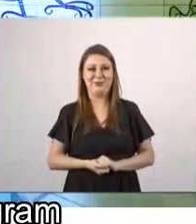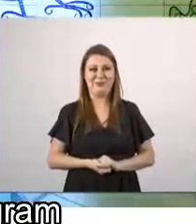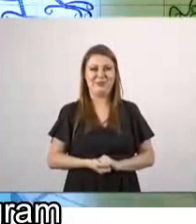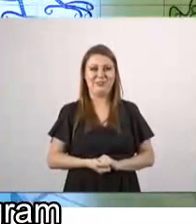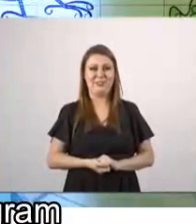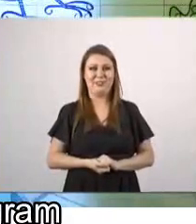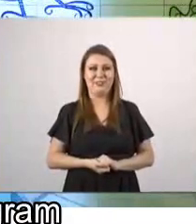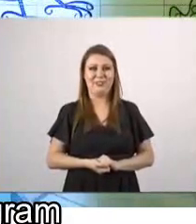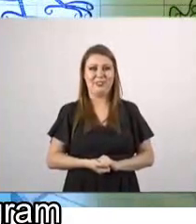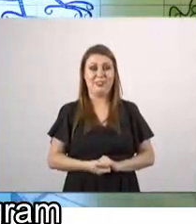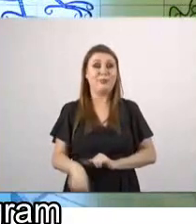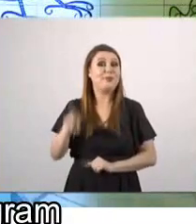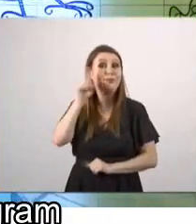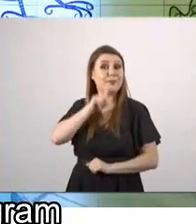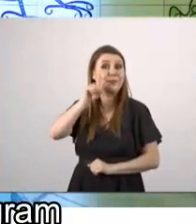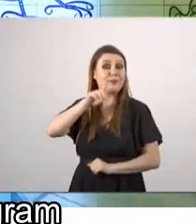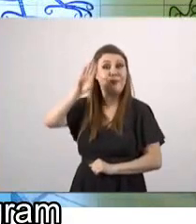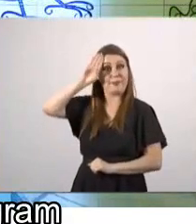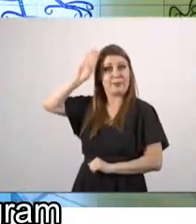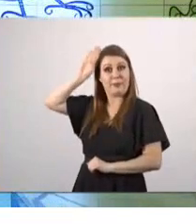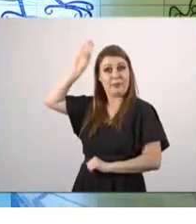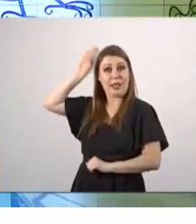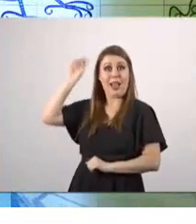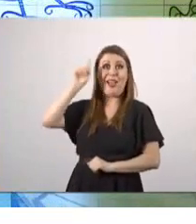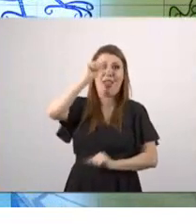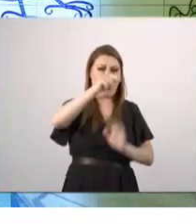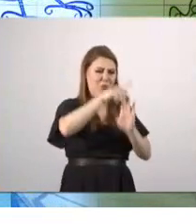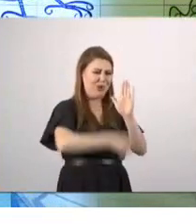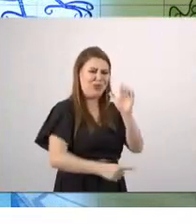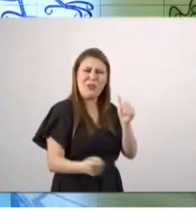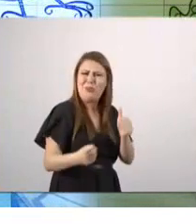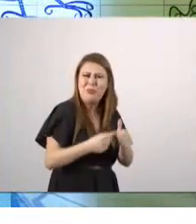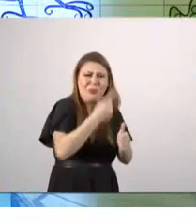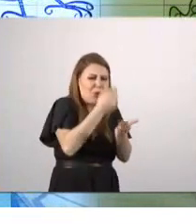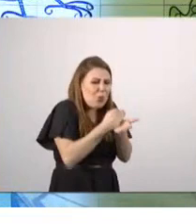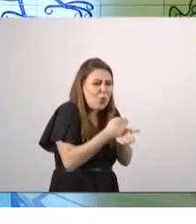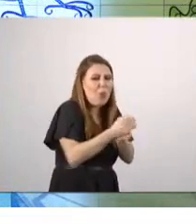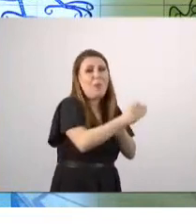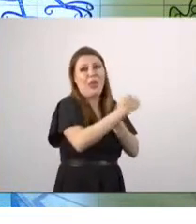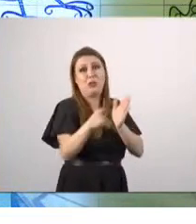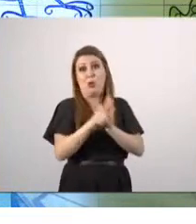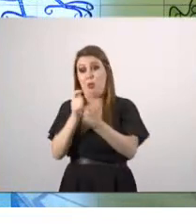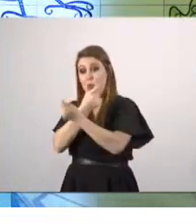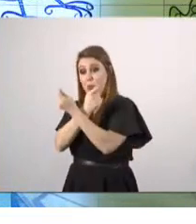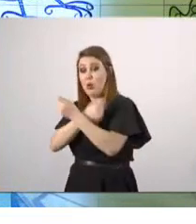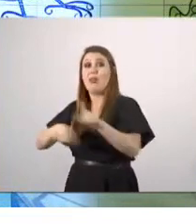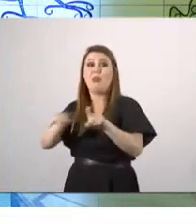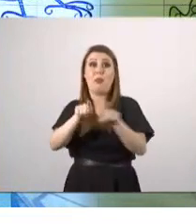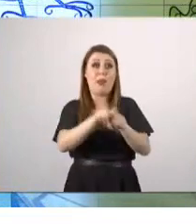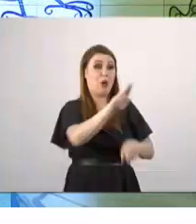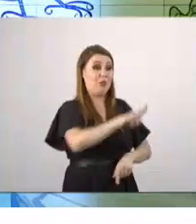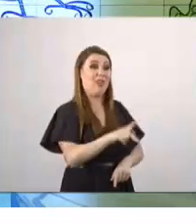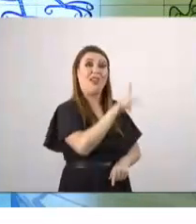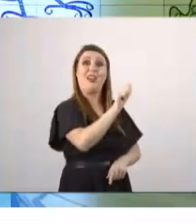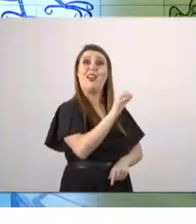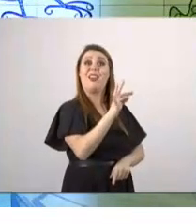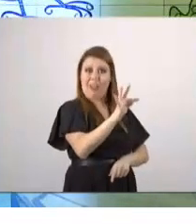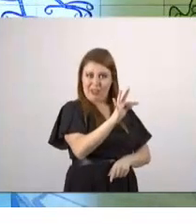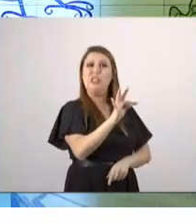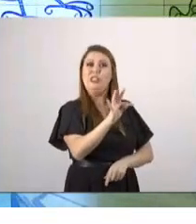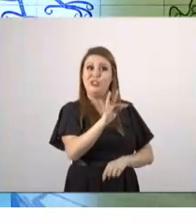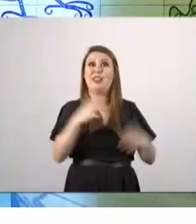O American Academy é um programa pioneiro para a PUC Paraná e para a Kent State University. E dada a importância